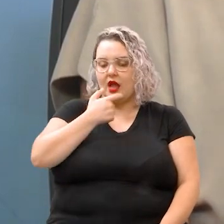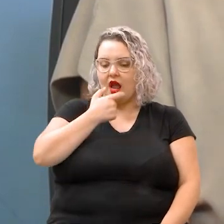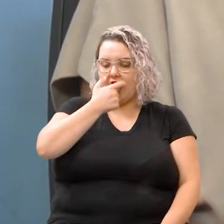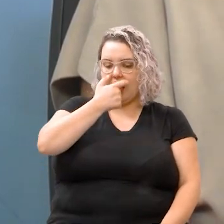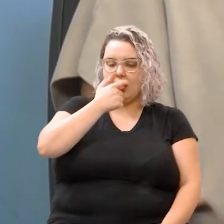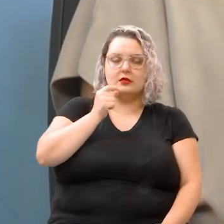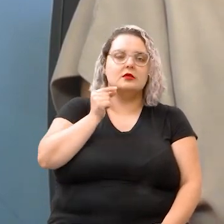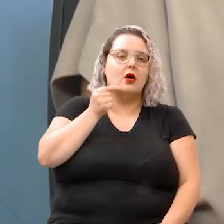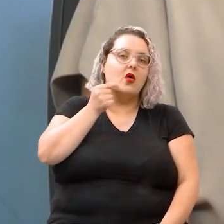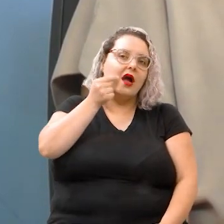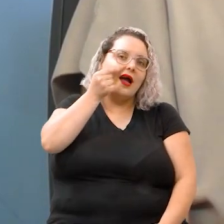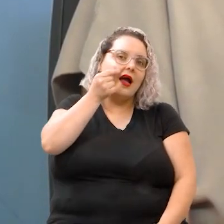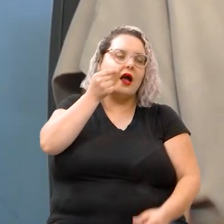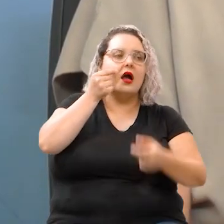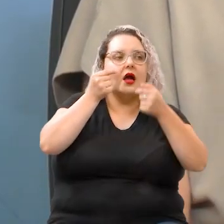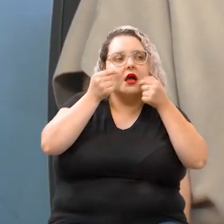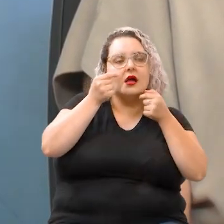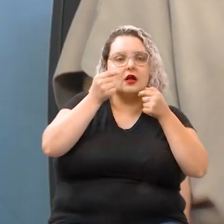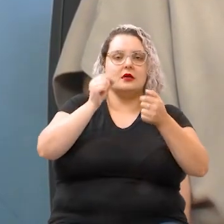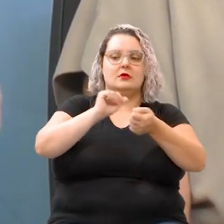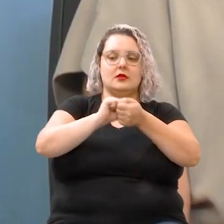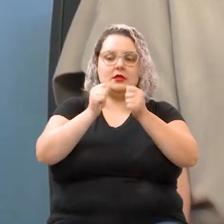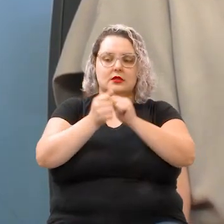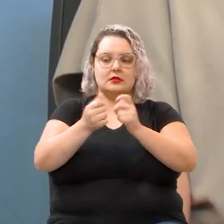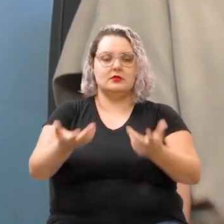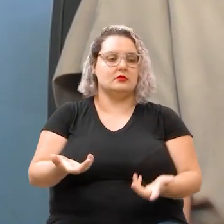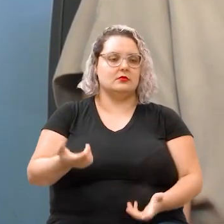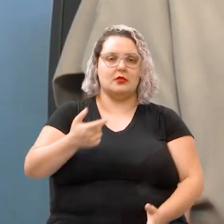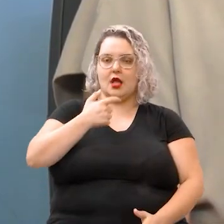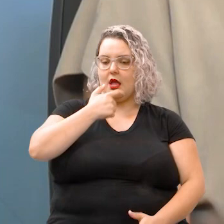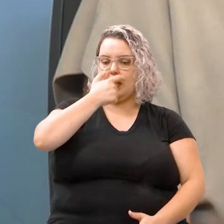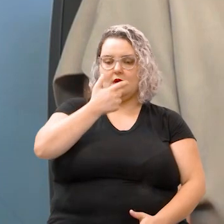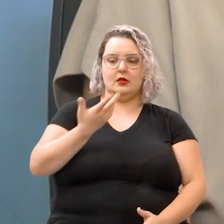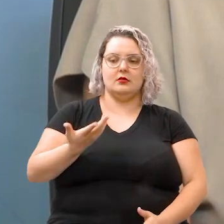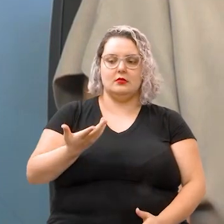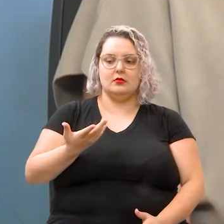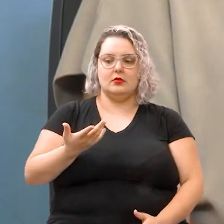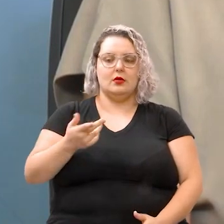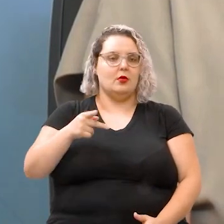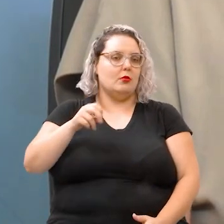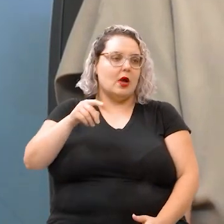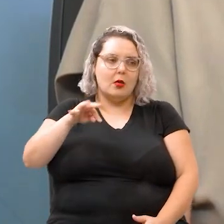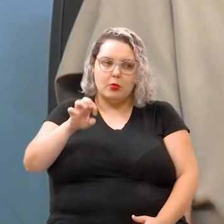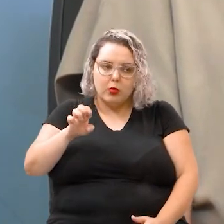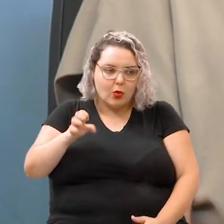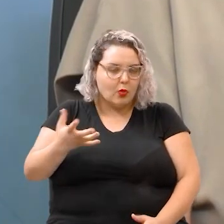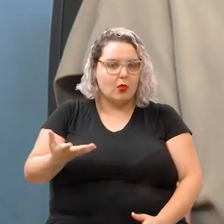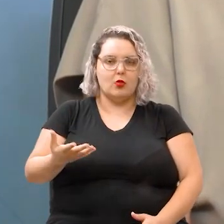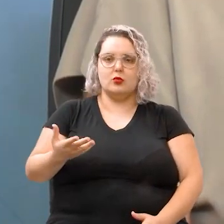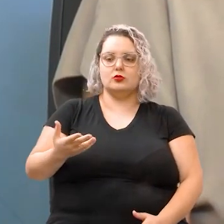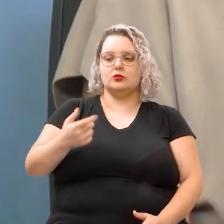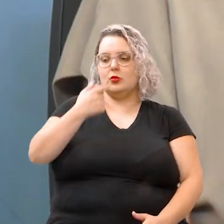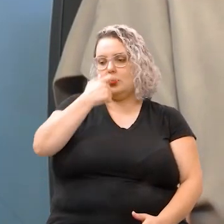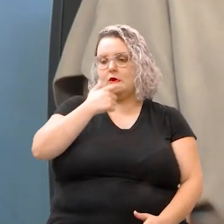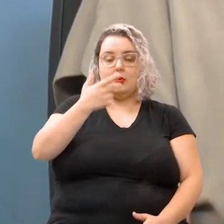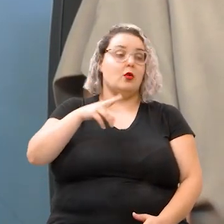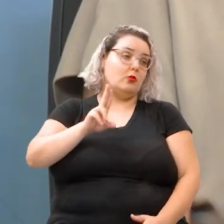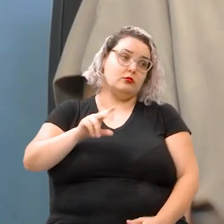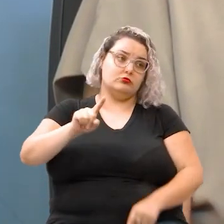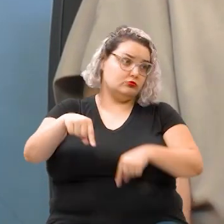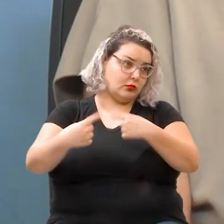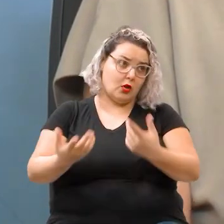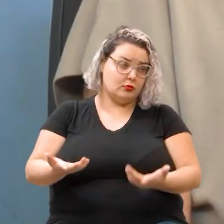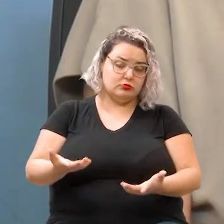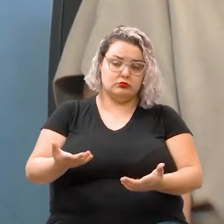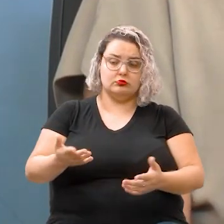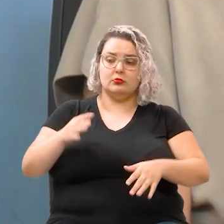aparelho que seja para reabilitá-lo, seja uma dentadura, seja uma ponte móvel, né, uma removível, ou outro, né, às